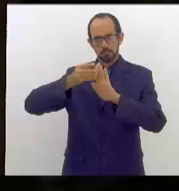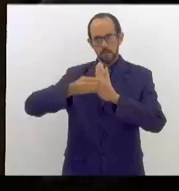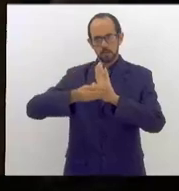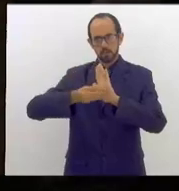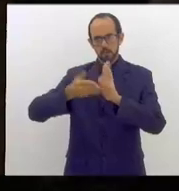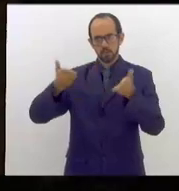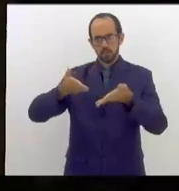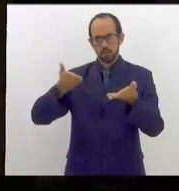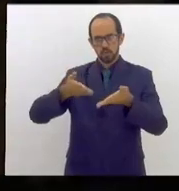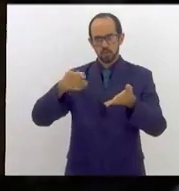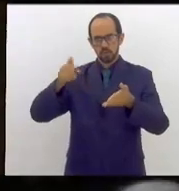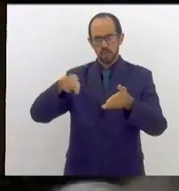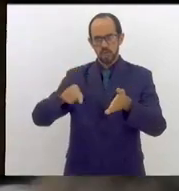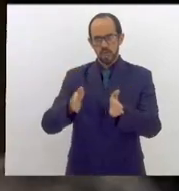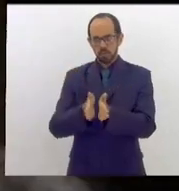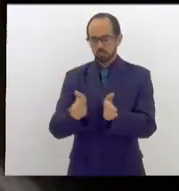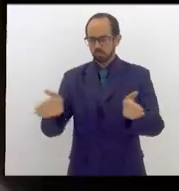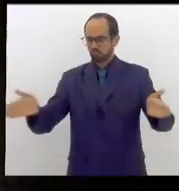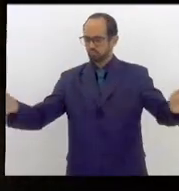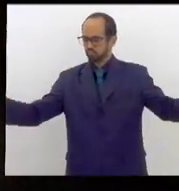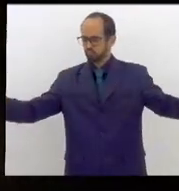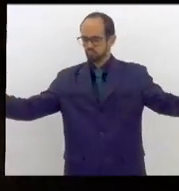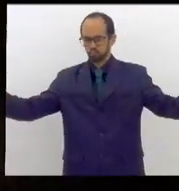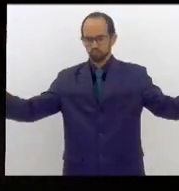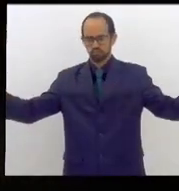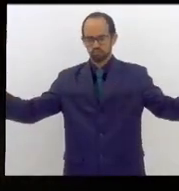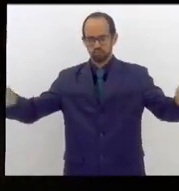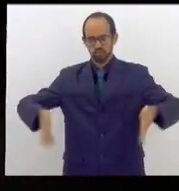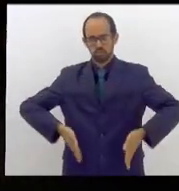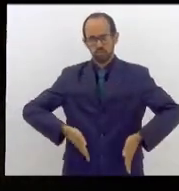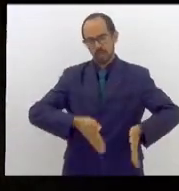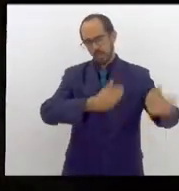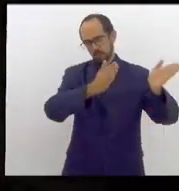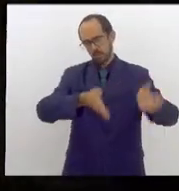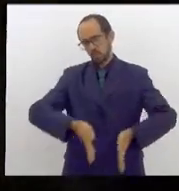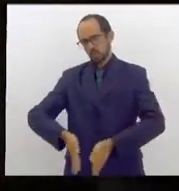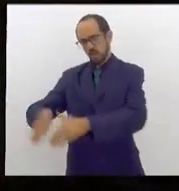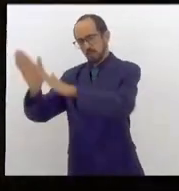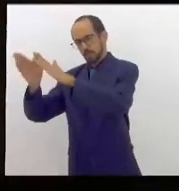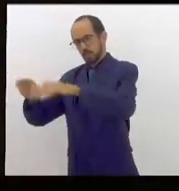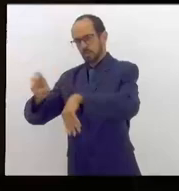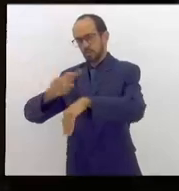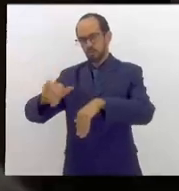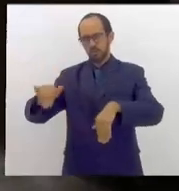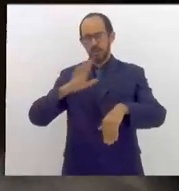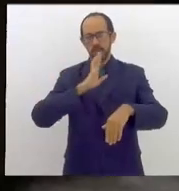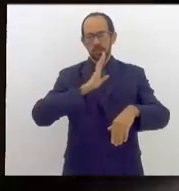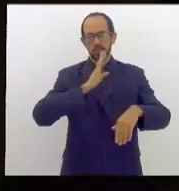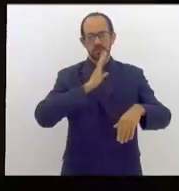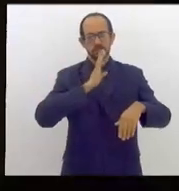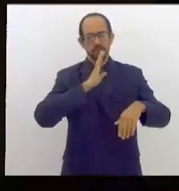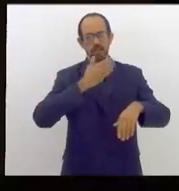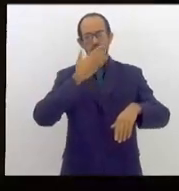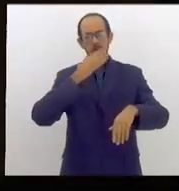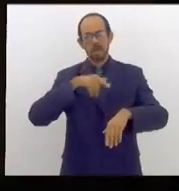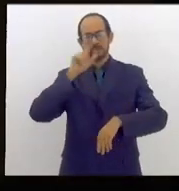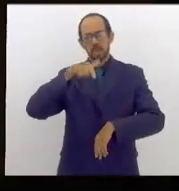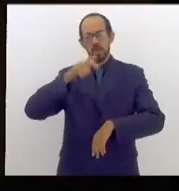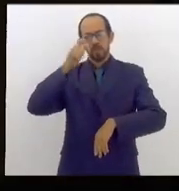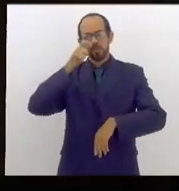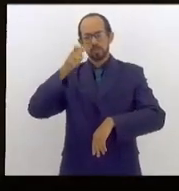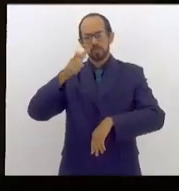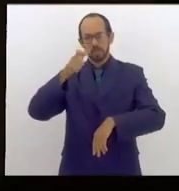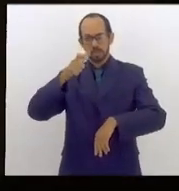pauta que vai ser um divisor de águas porque nós vamos conhecer efetivamente Quais são os interesses